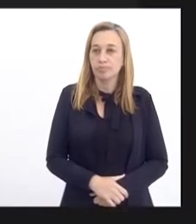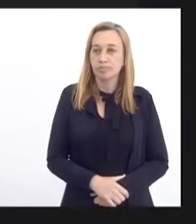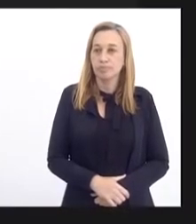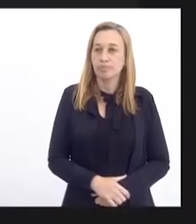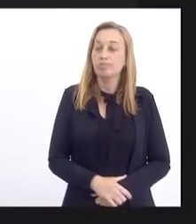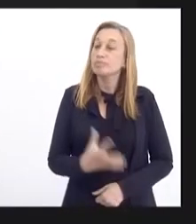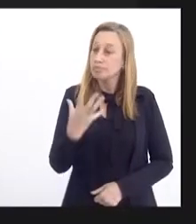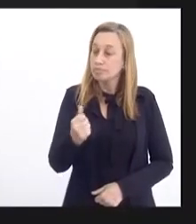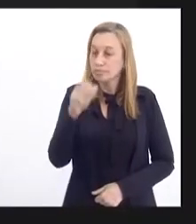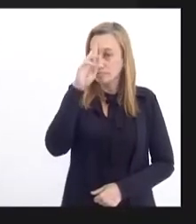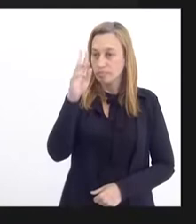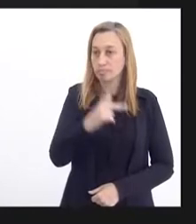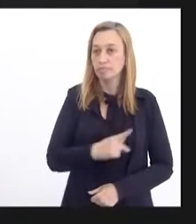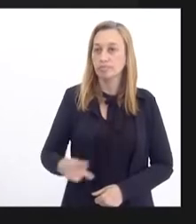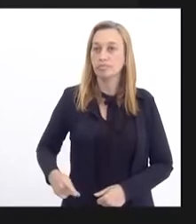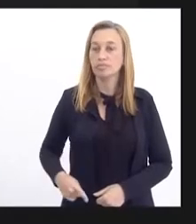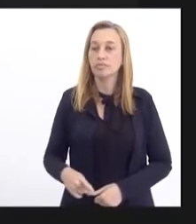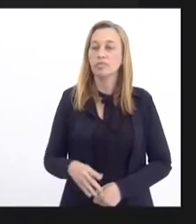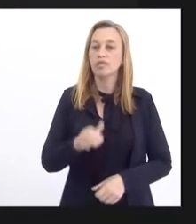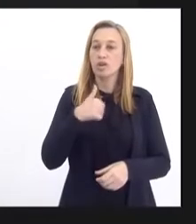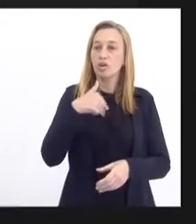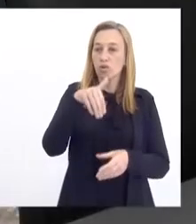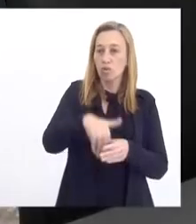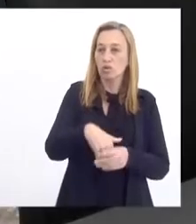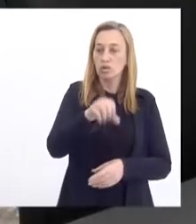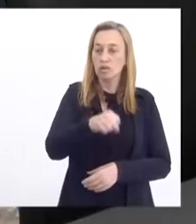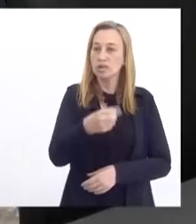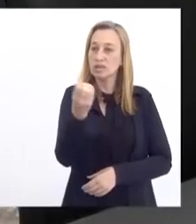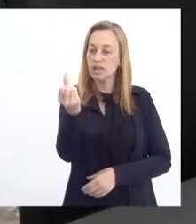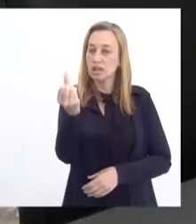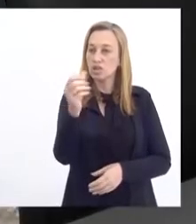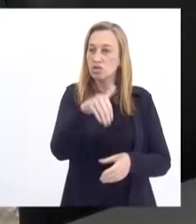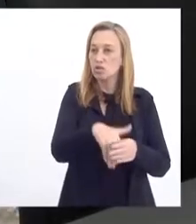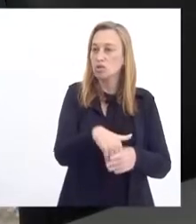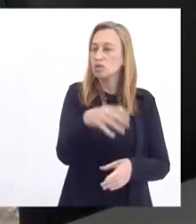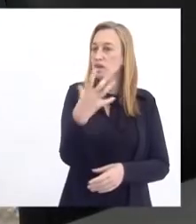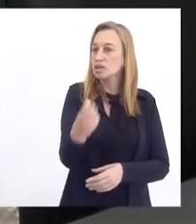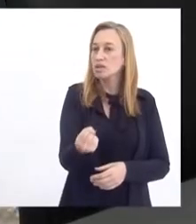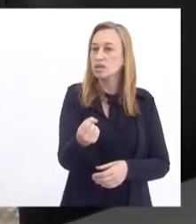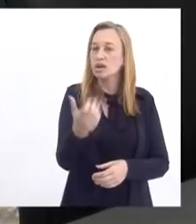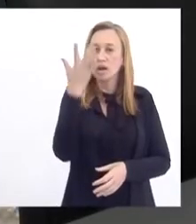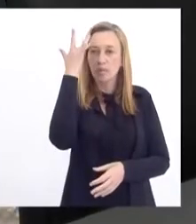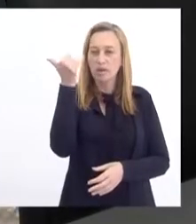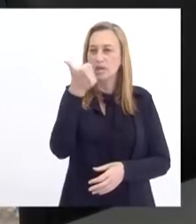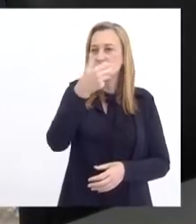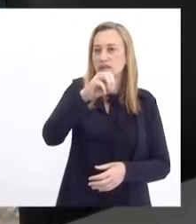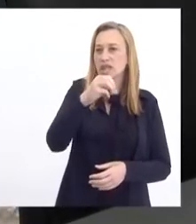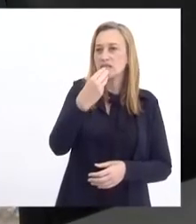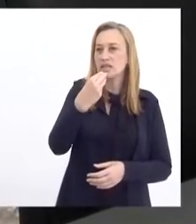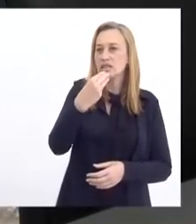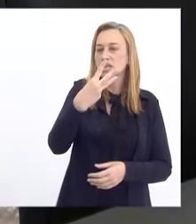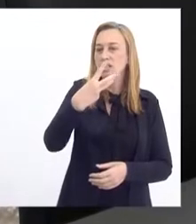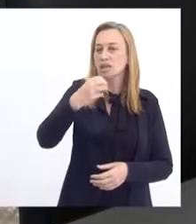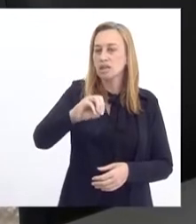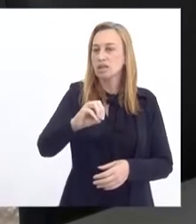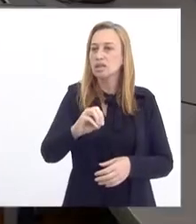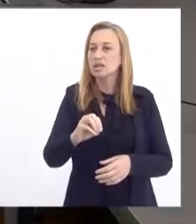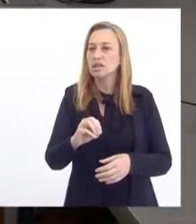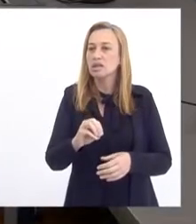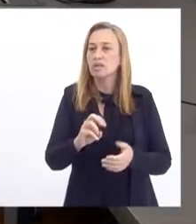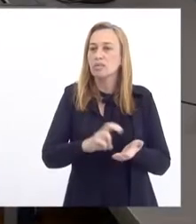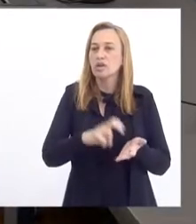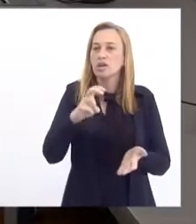Favorável, deputada, presidente. Favorável, e eu voto favorável, 6 votos favoráveis, amanhã, às 10h30 da manhã.